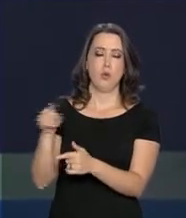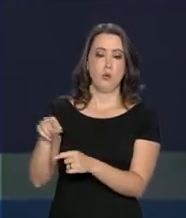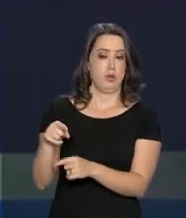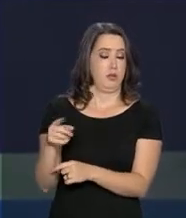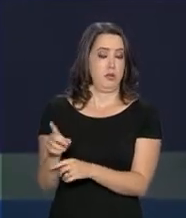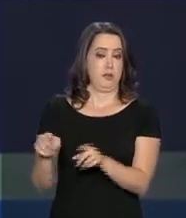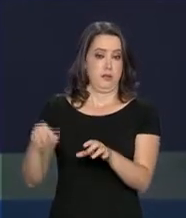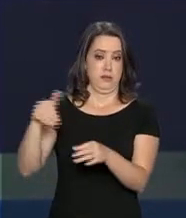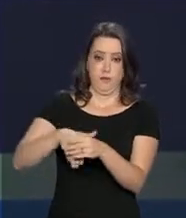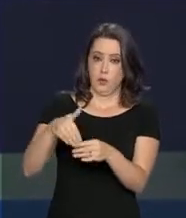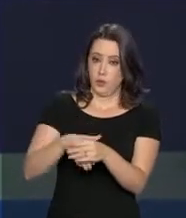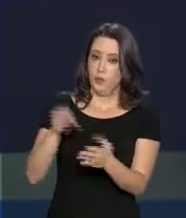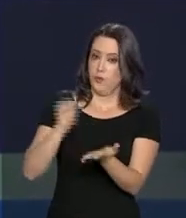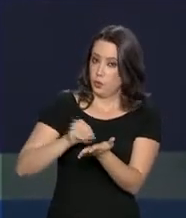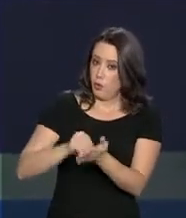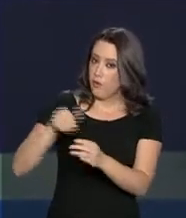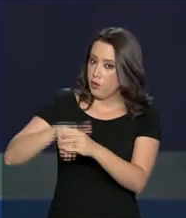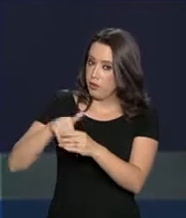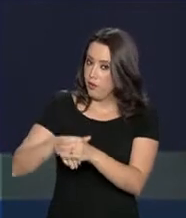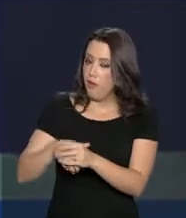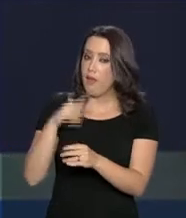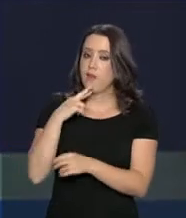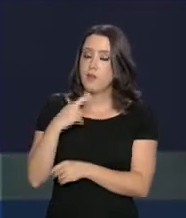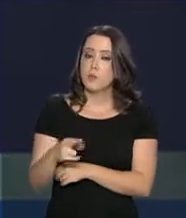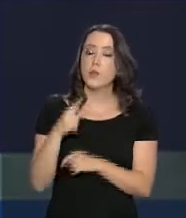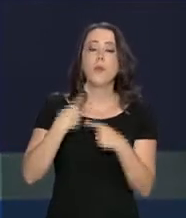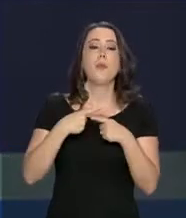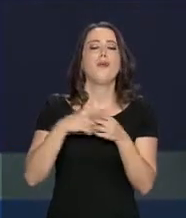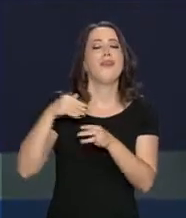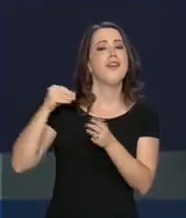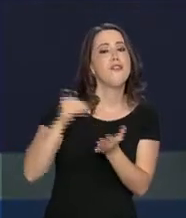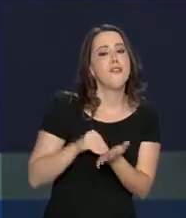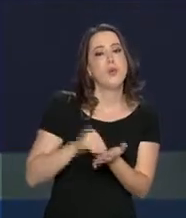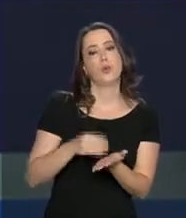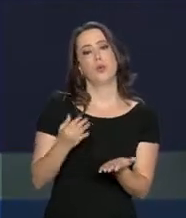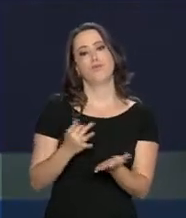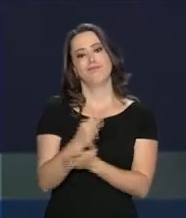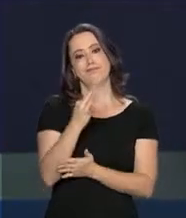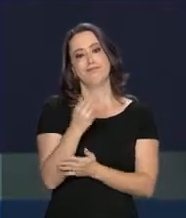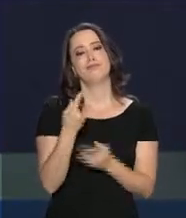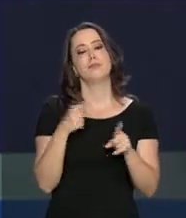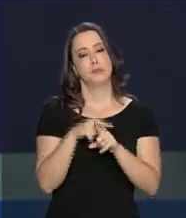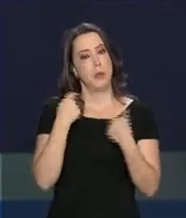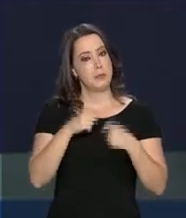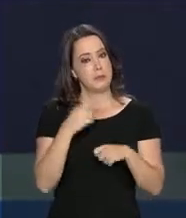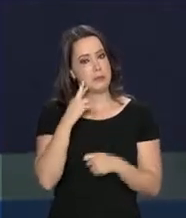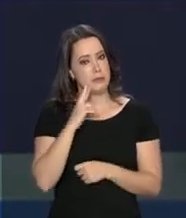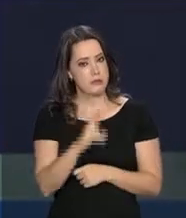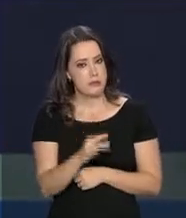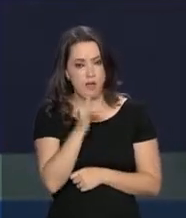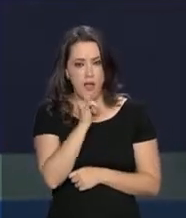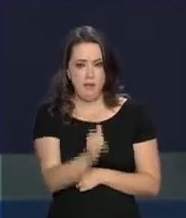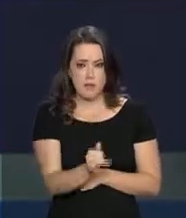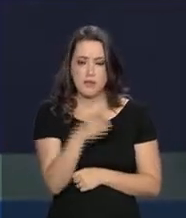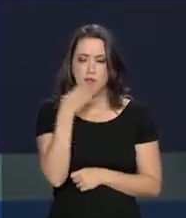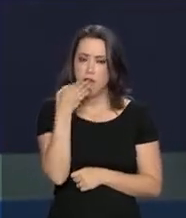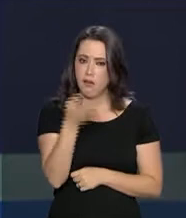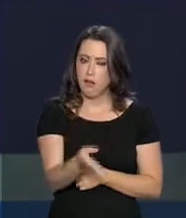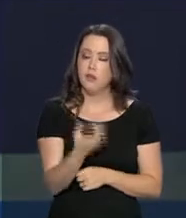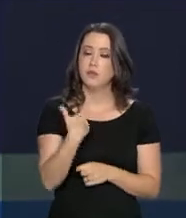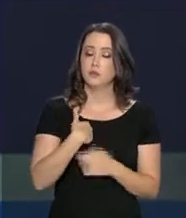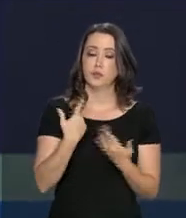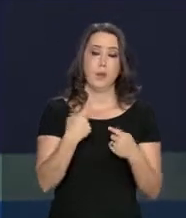turno das eleições deste ano. Quem deixou de ir às urnas precisa regularizar a situação eleitoral. Pela